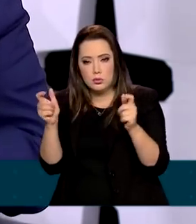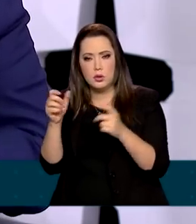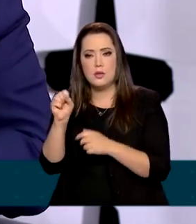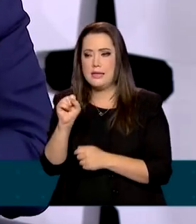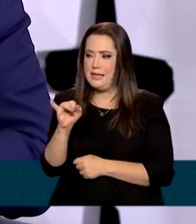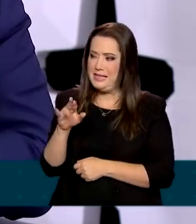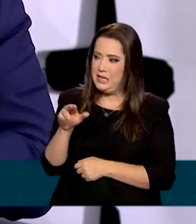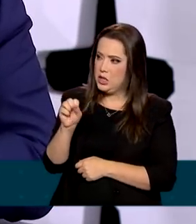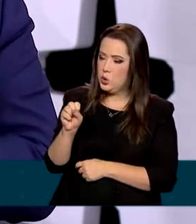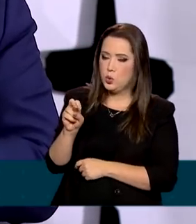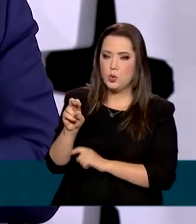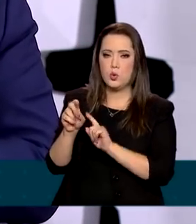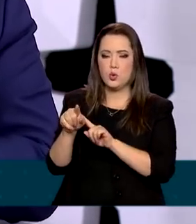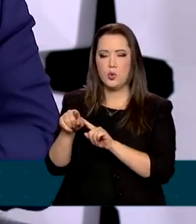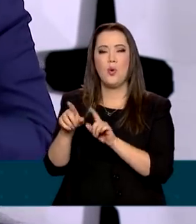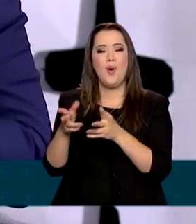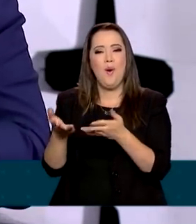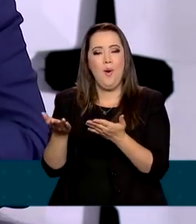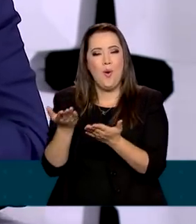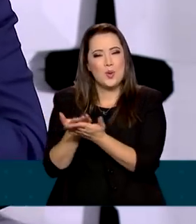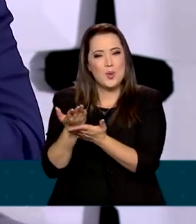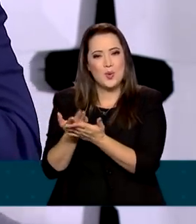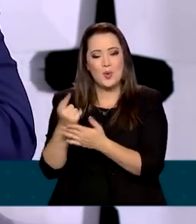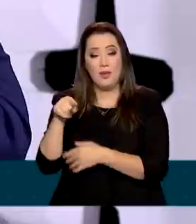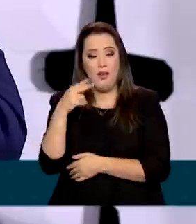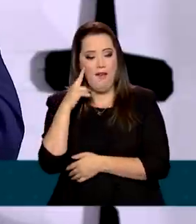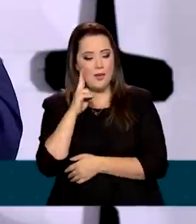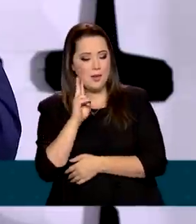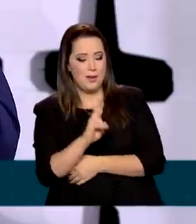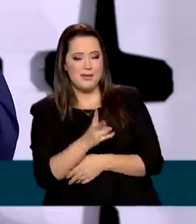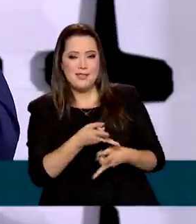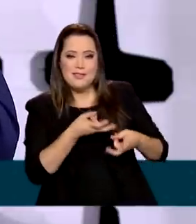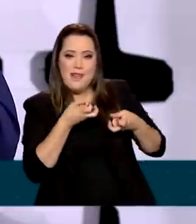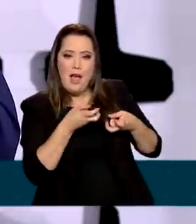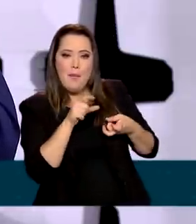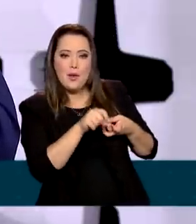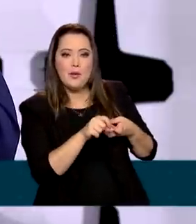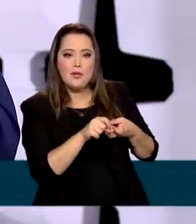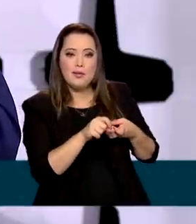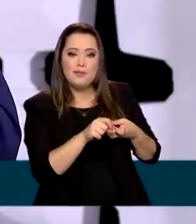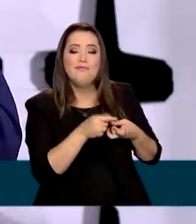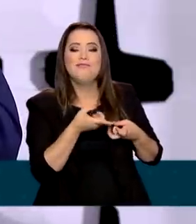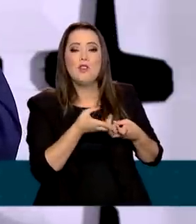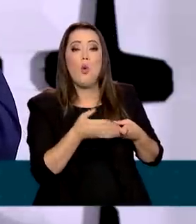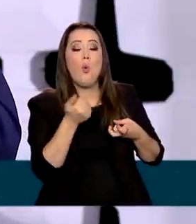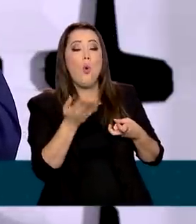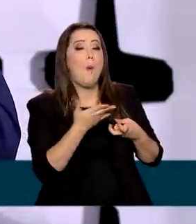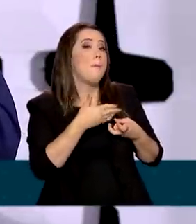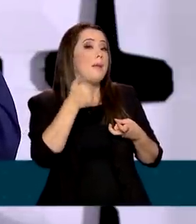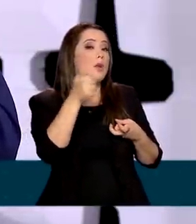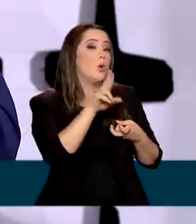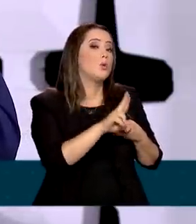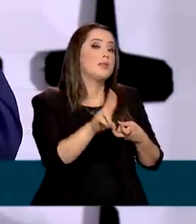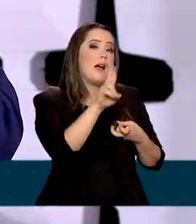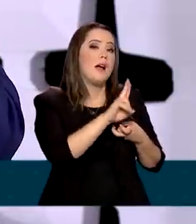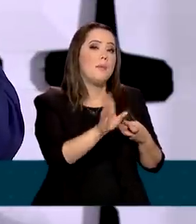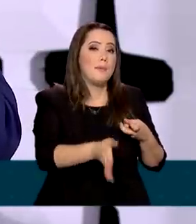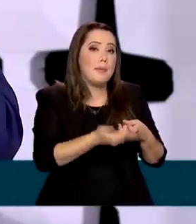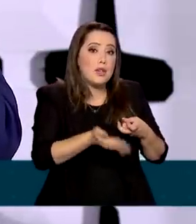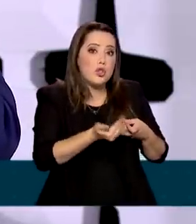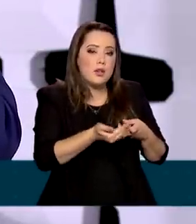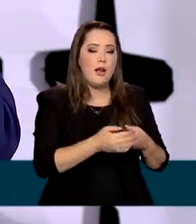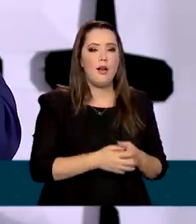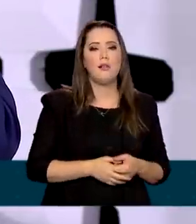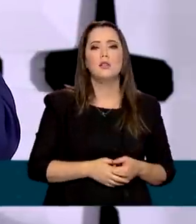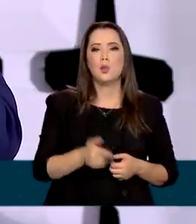a indicação correta para aquela rocha, para aquele tipo de óleo, e com isso pode ter um ganho de 7% a 10% de eficiência do pré-sal. Dá